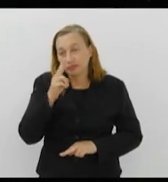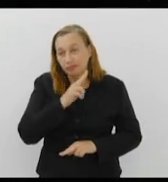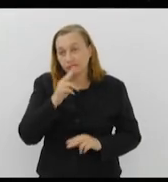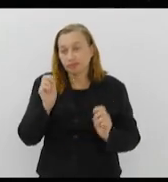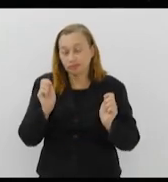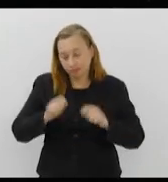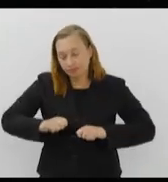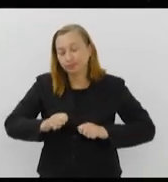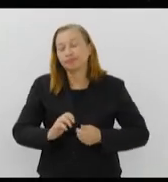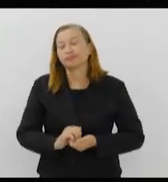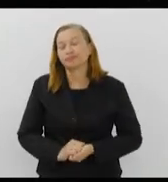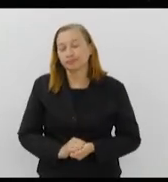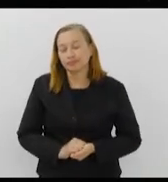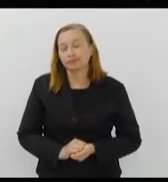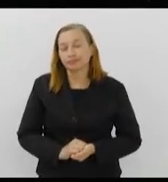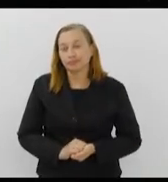rápido